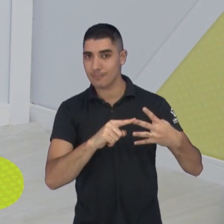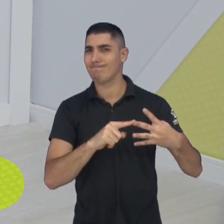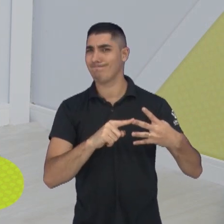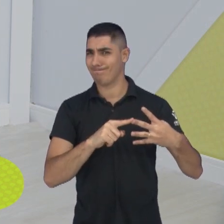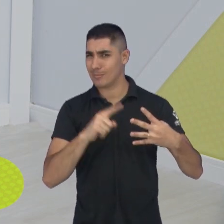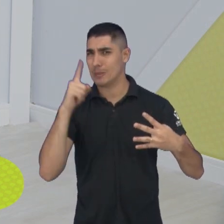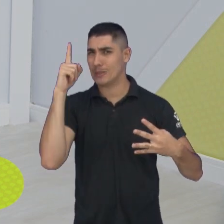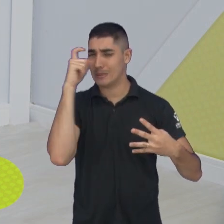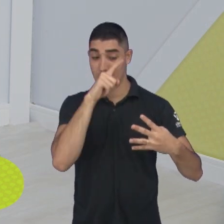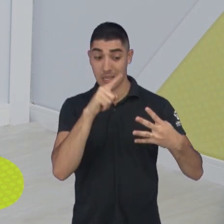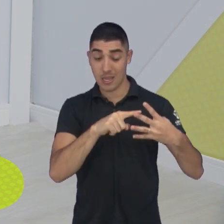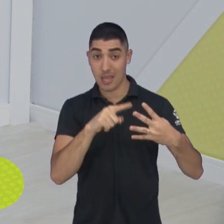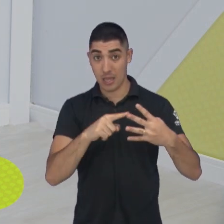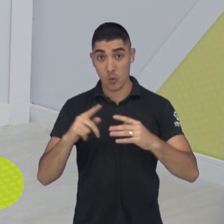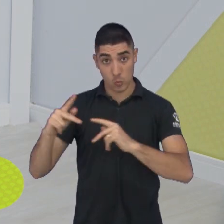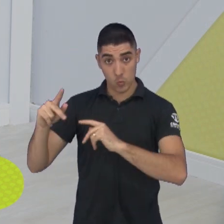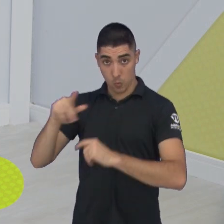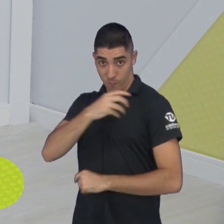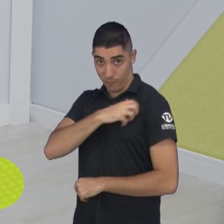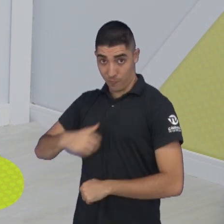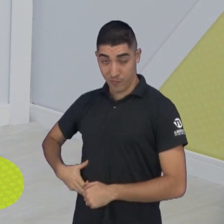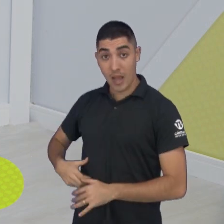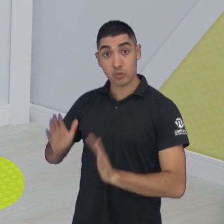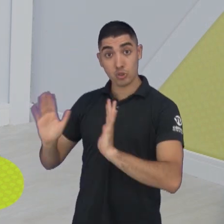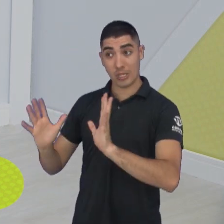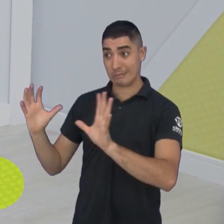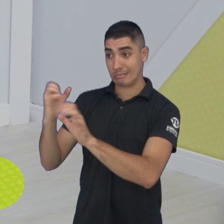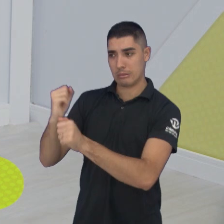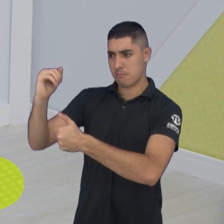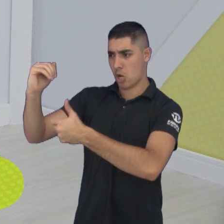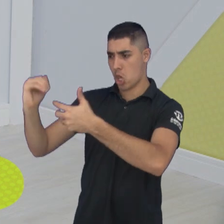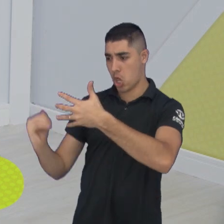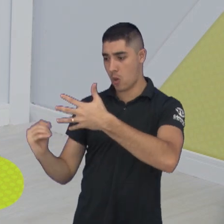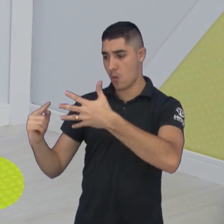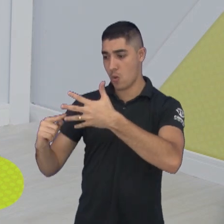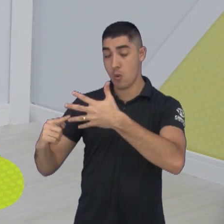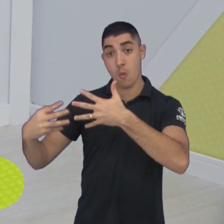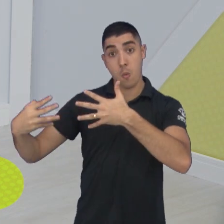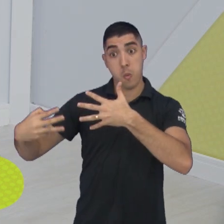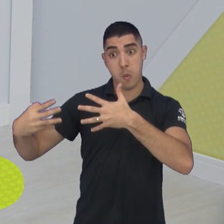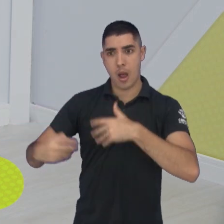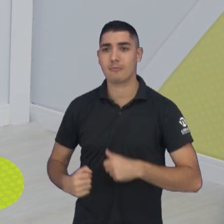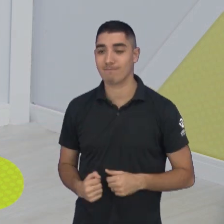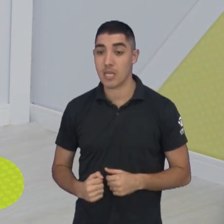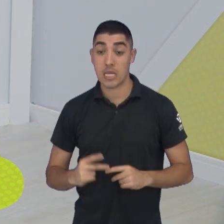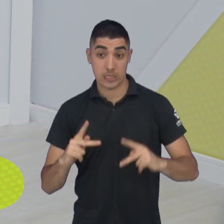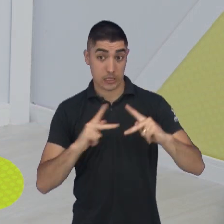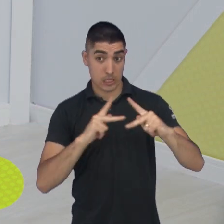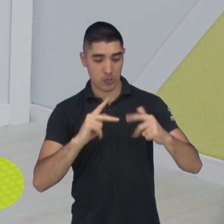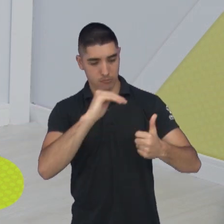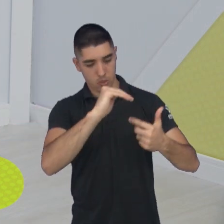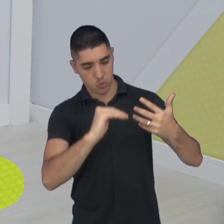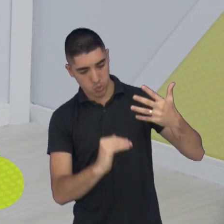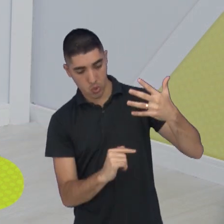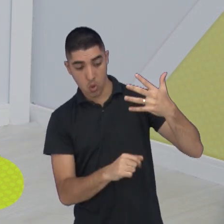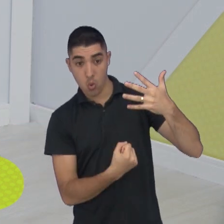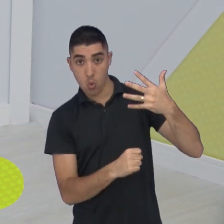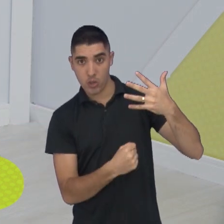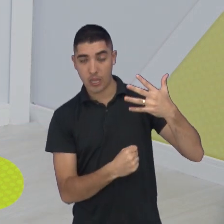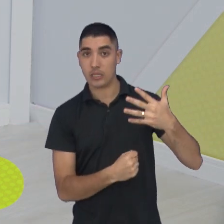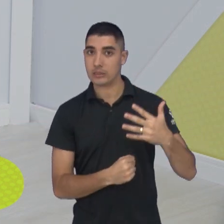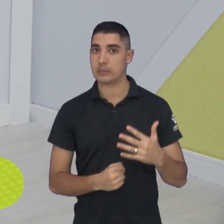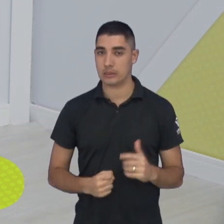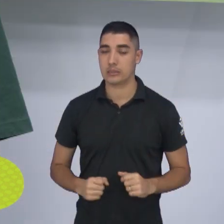complicado, é o atual 4º colocado e vem de 6 vitórias consecutivas. O São José é o 8º colocado, vai enfrentar o Vasco da Gama,